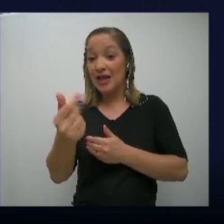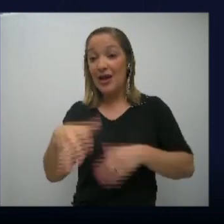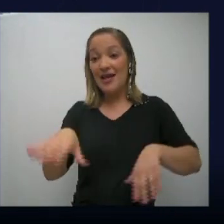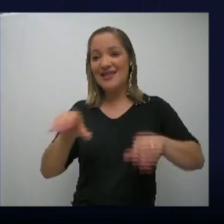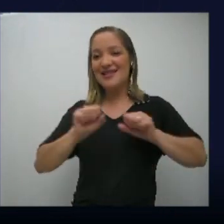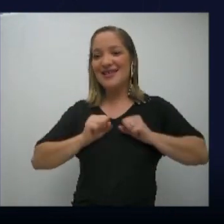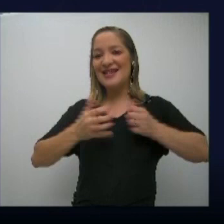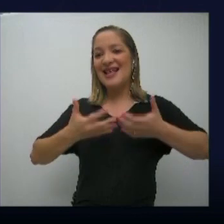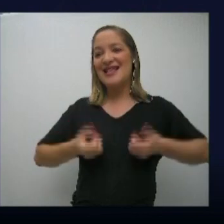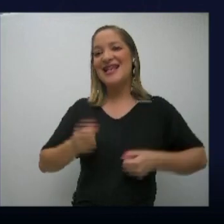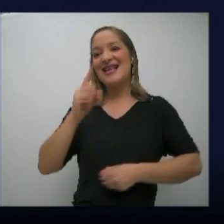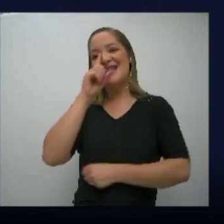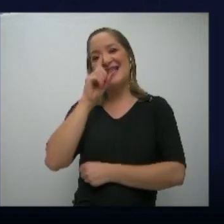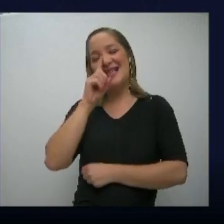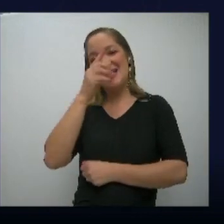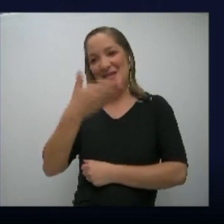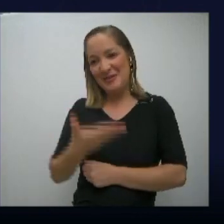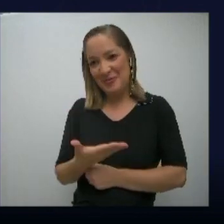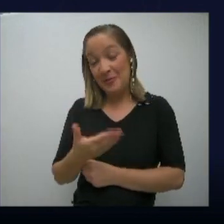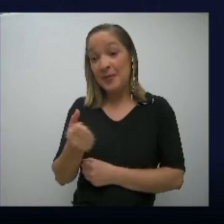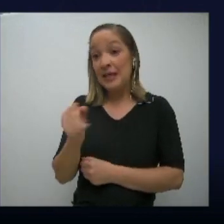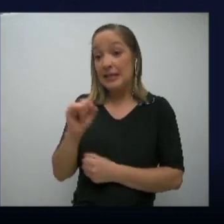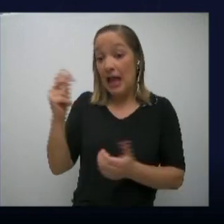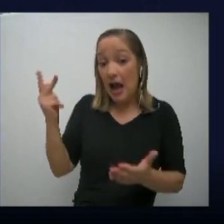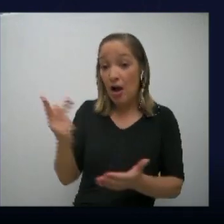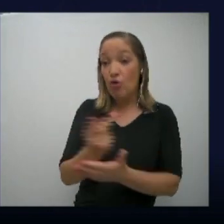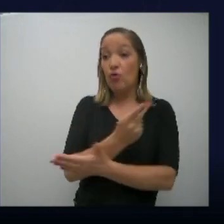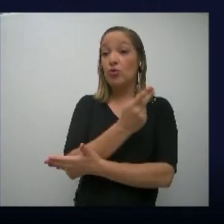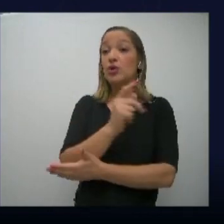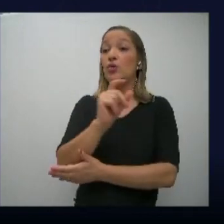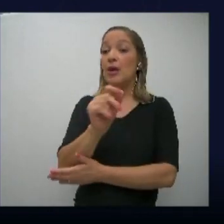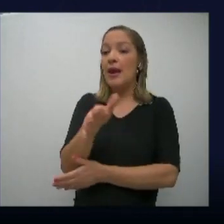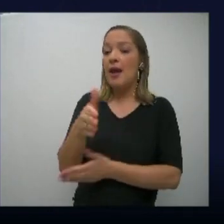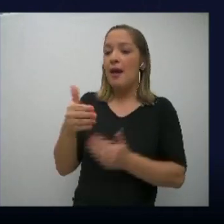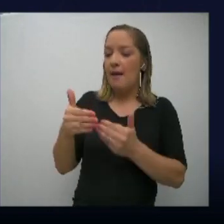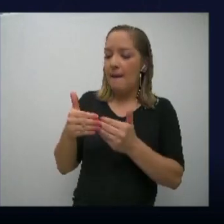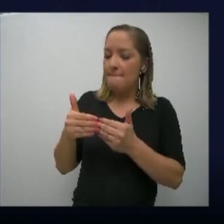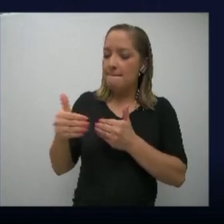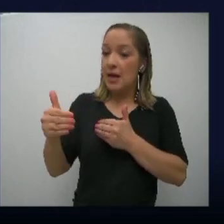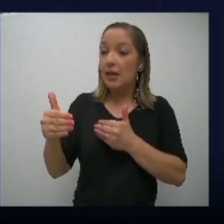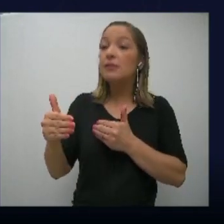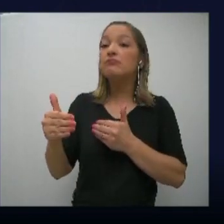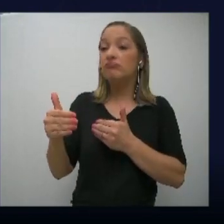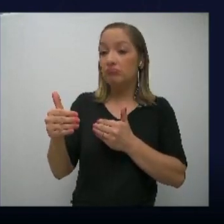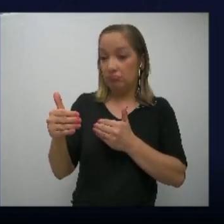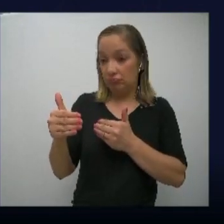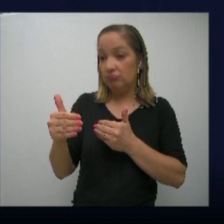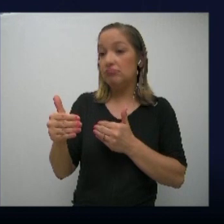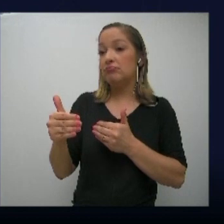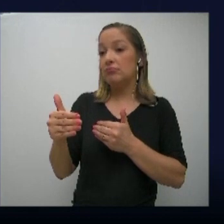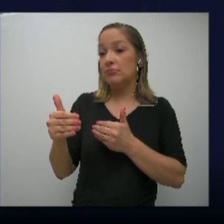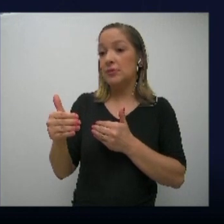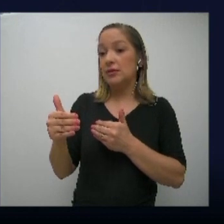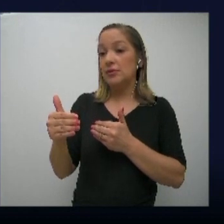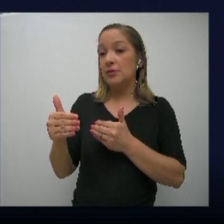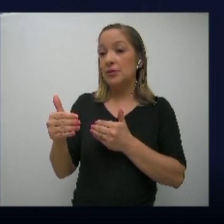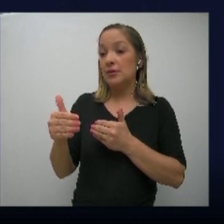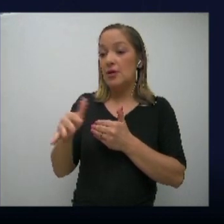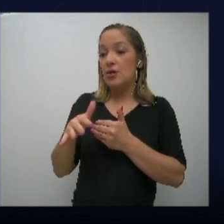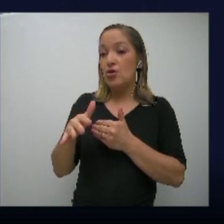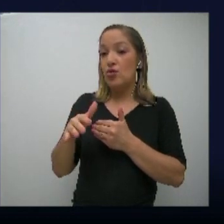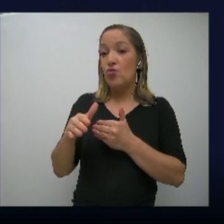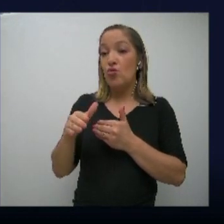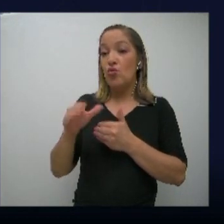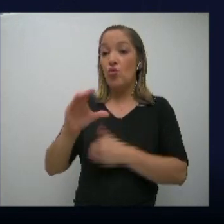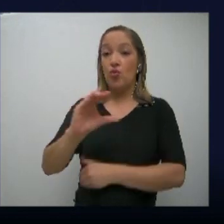risco já isso acontecendo né Há uma tendência que a Médio prazo eu diria que até iniciativa que o